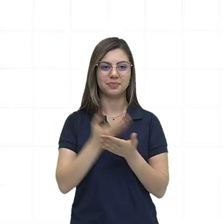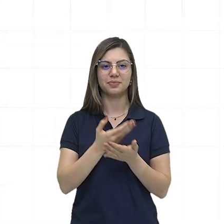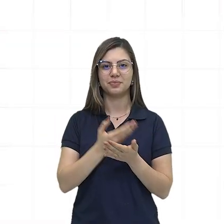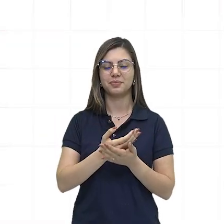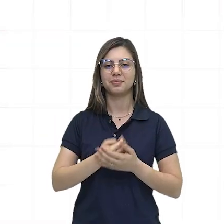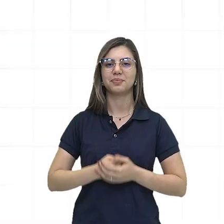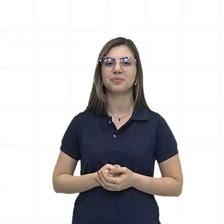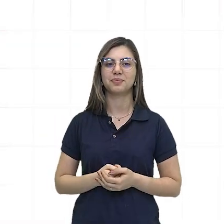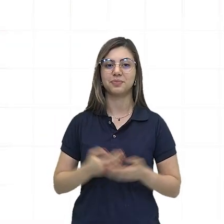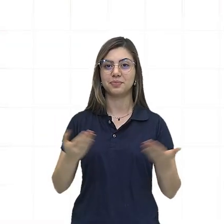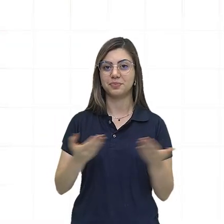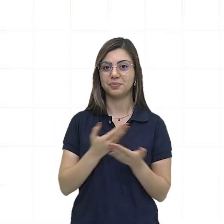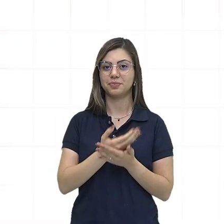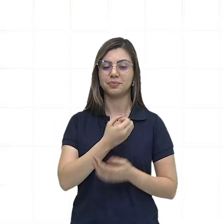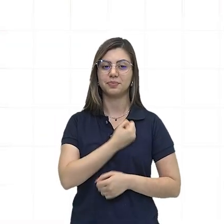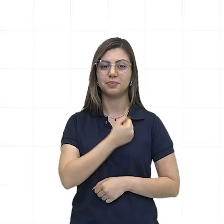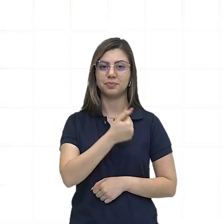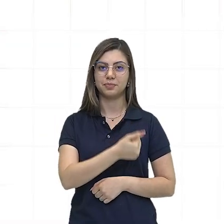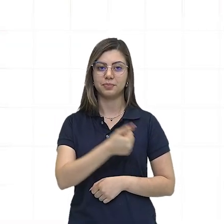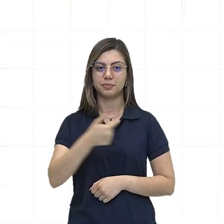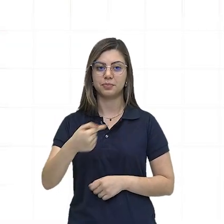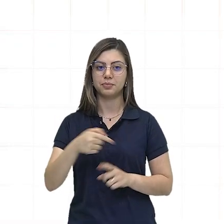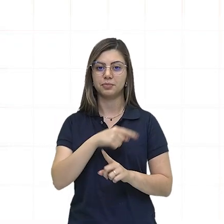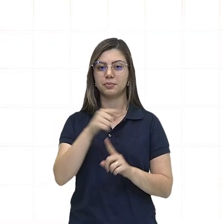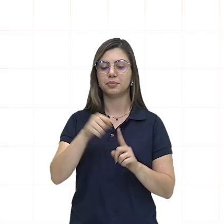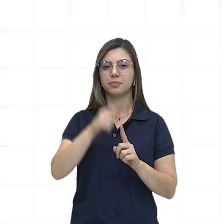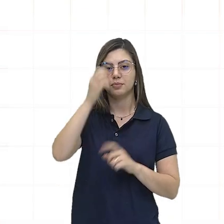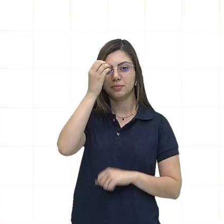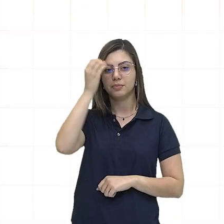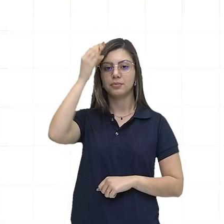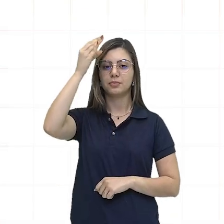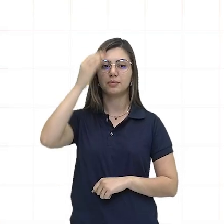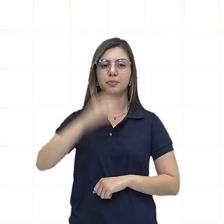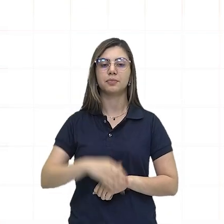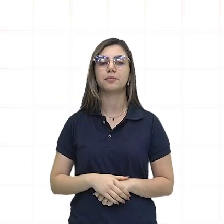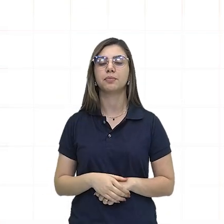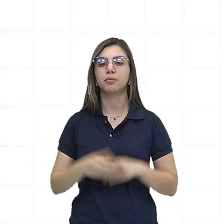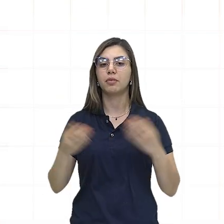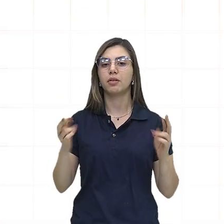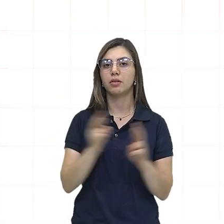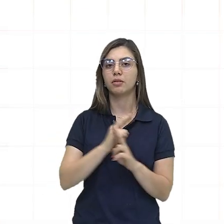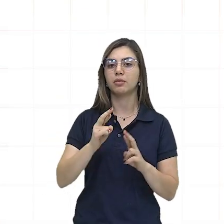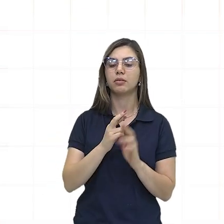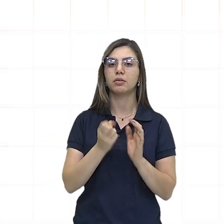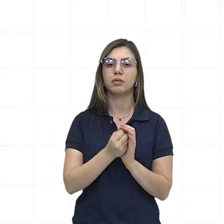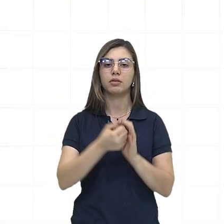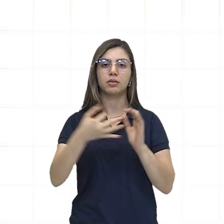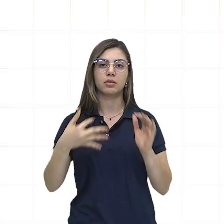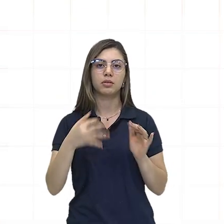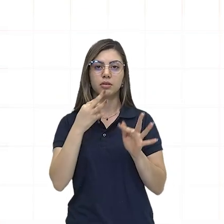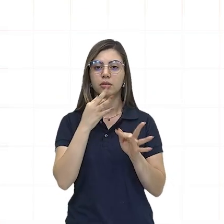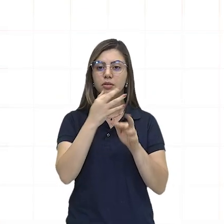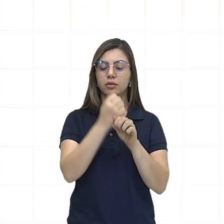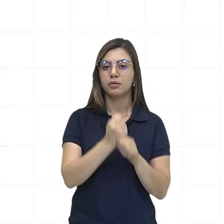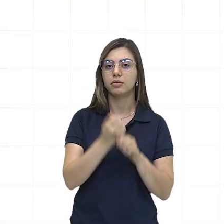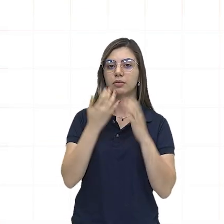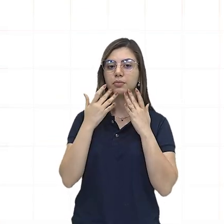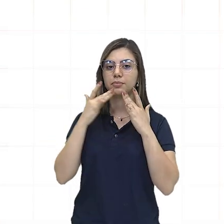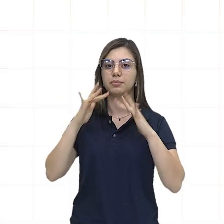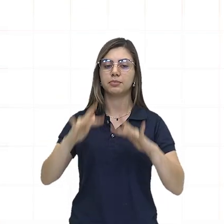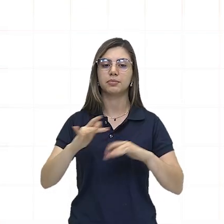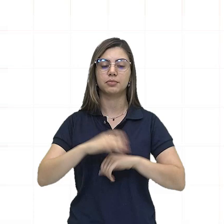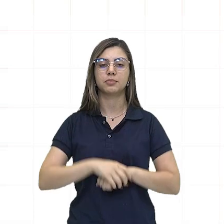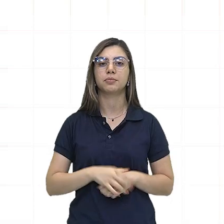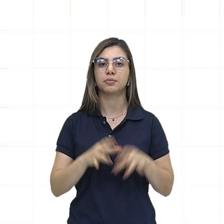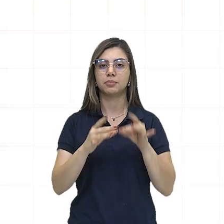aula. Aula de número 17 e o objeto de conhecimento é Relações entre os componentes